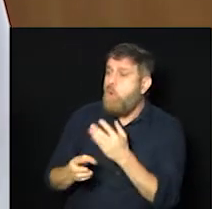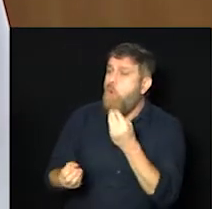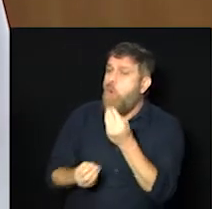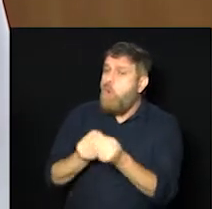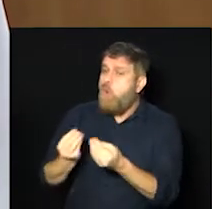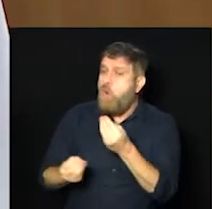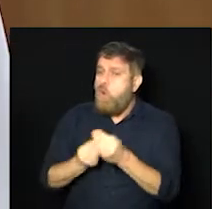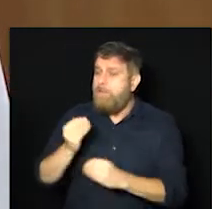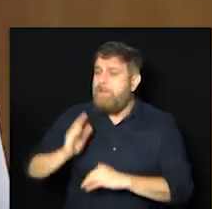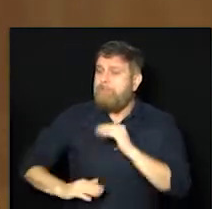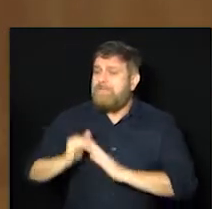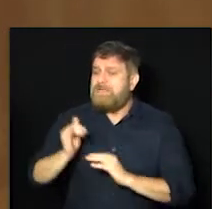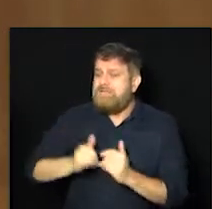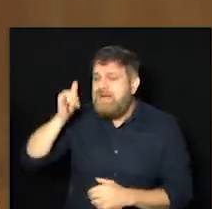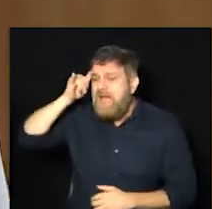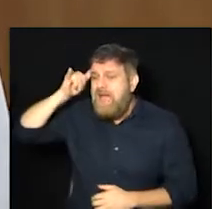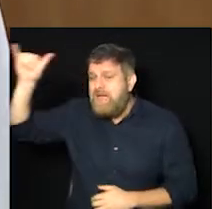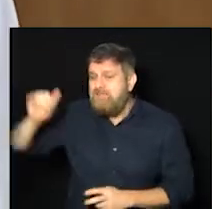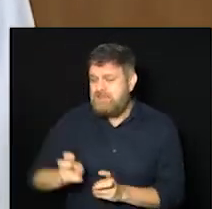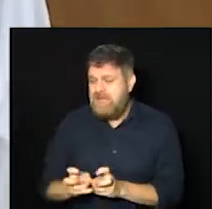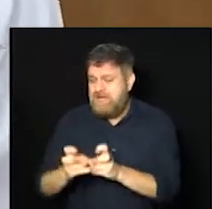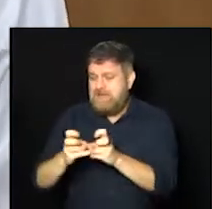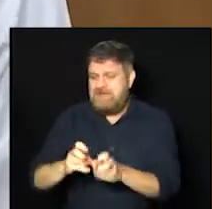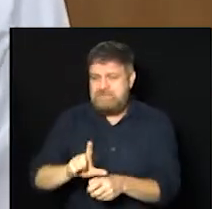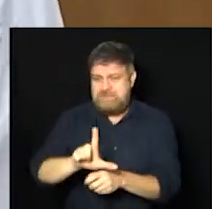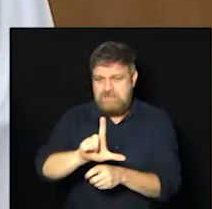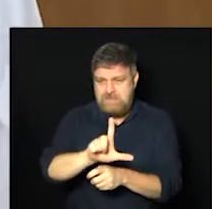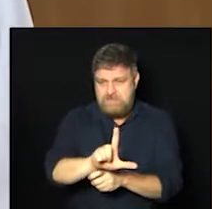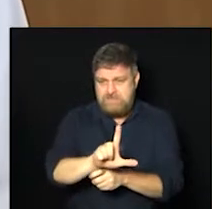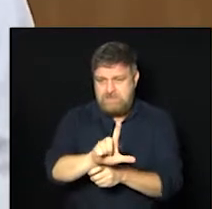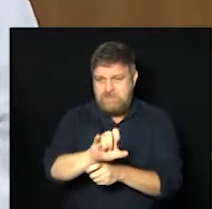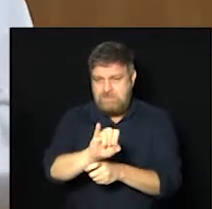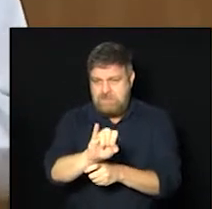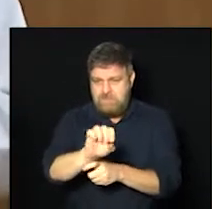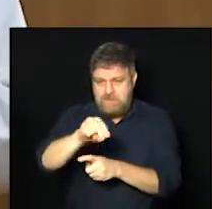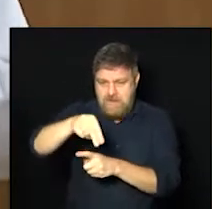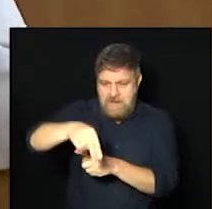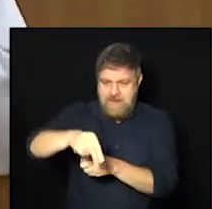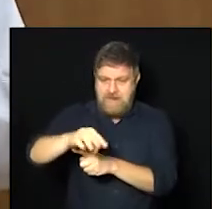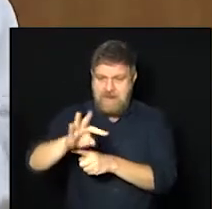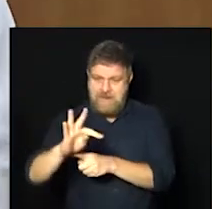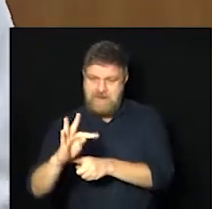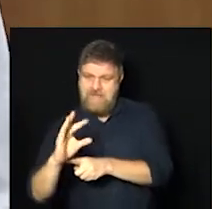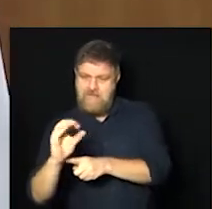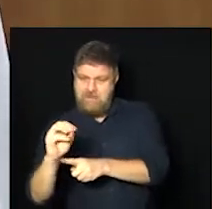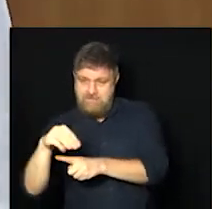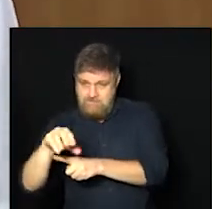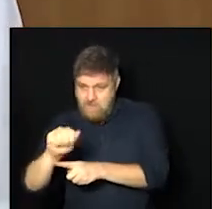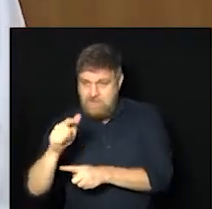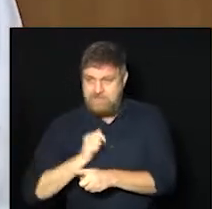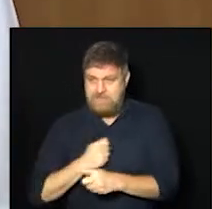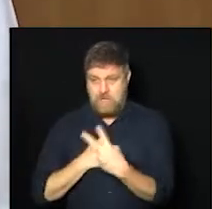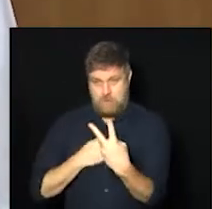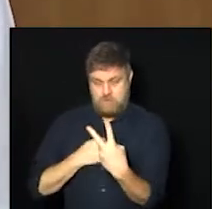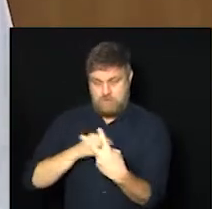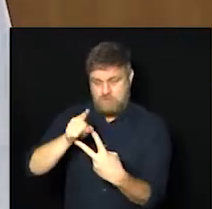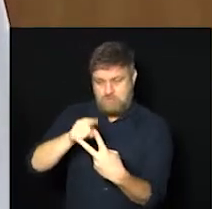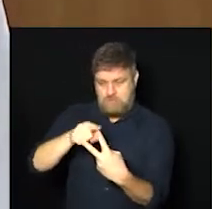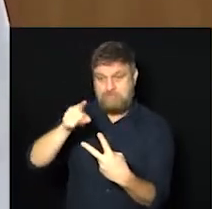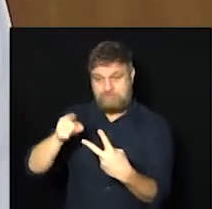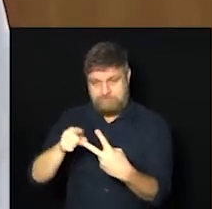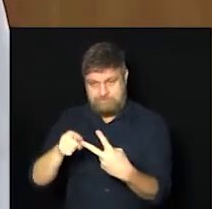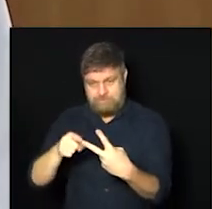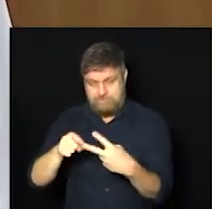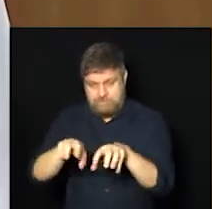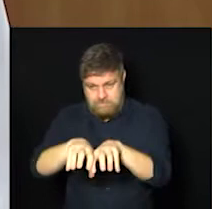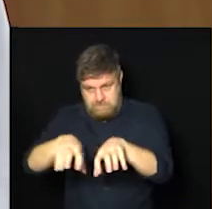ao linfoma? Sim, o linfoma é uma doença que se divide em linfoma de Hodgkin e linfoma